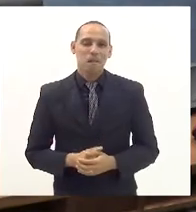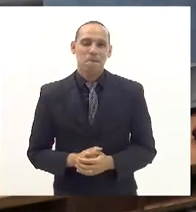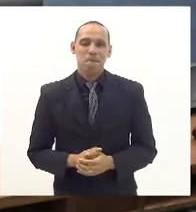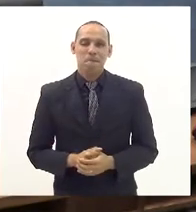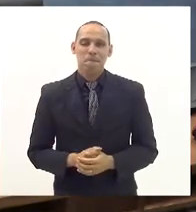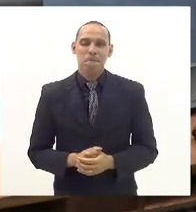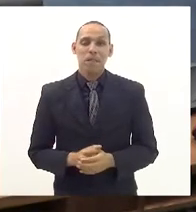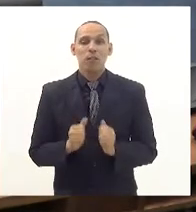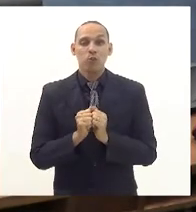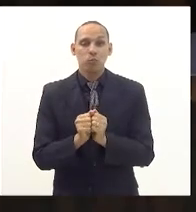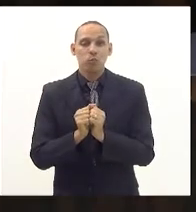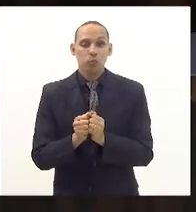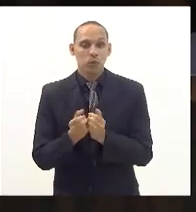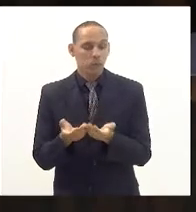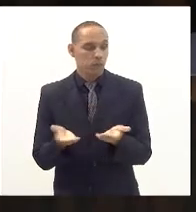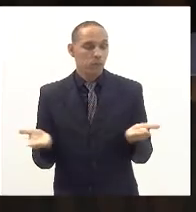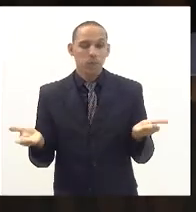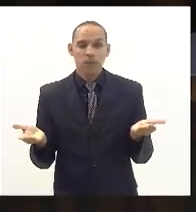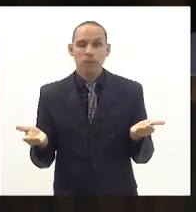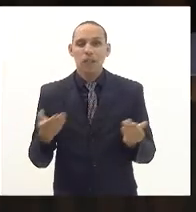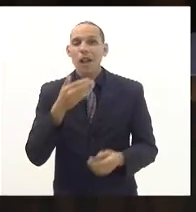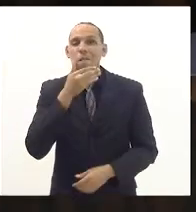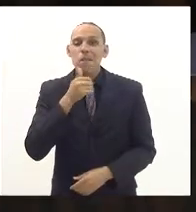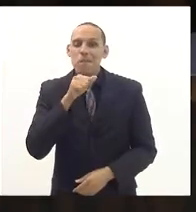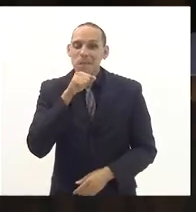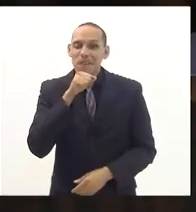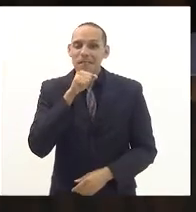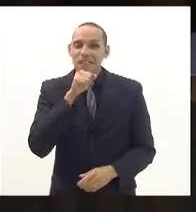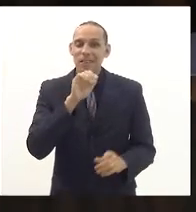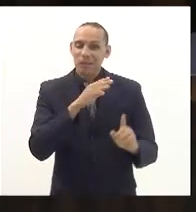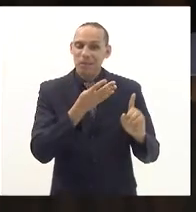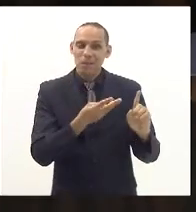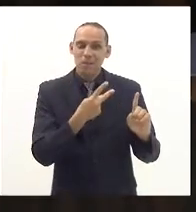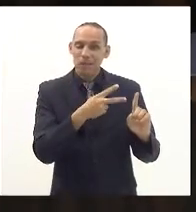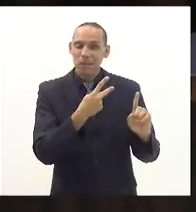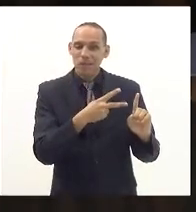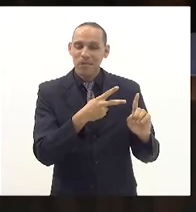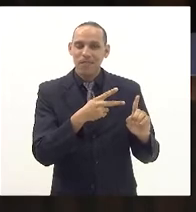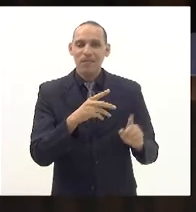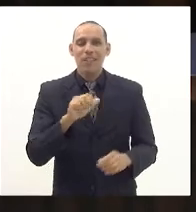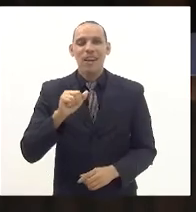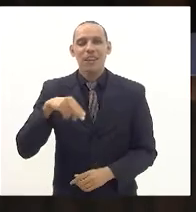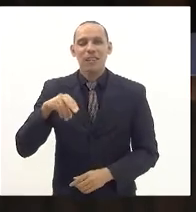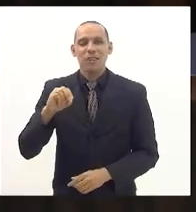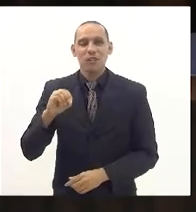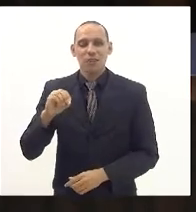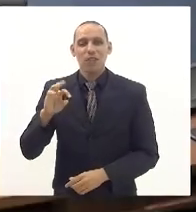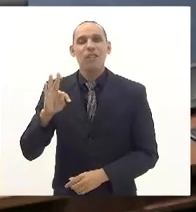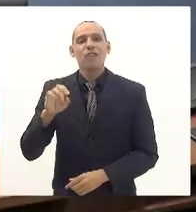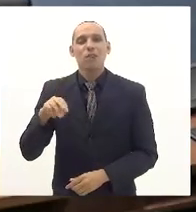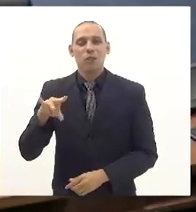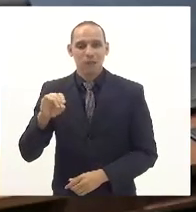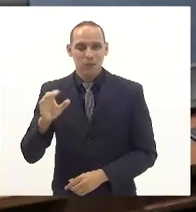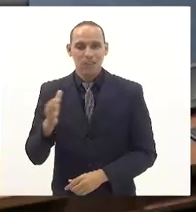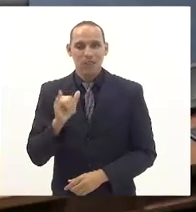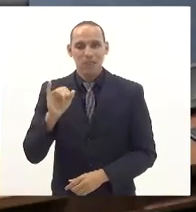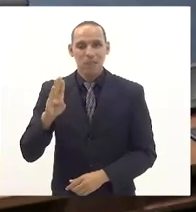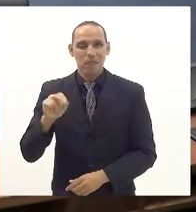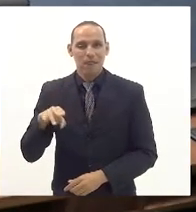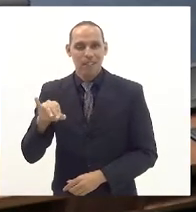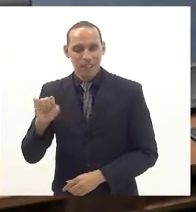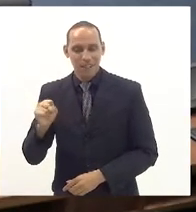que estão conosco o pai do homenageado Antônio Ibanez já bem-vindo